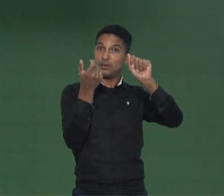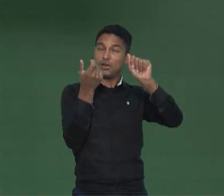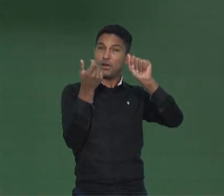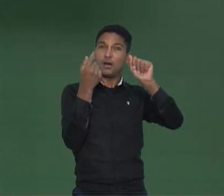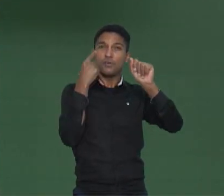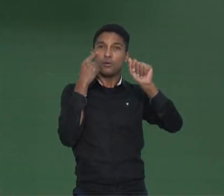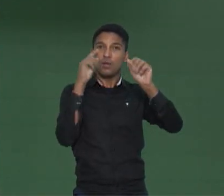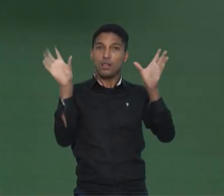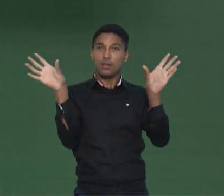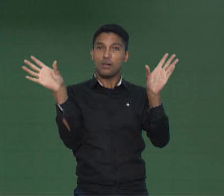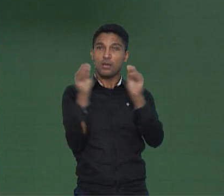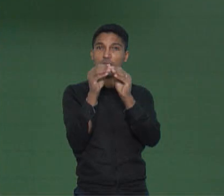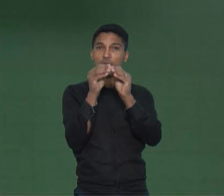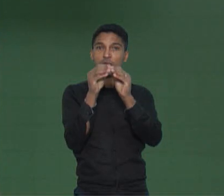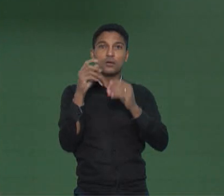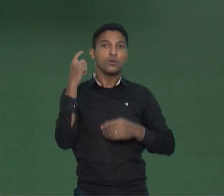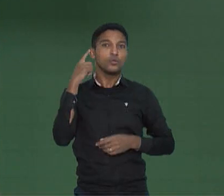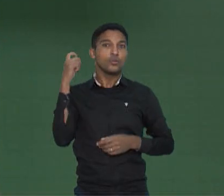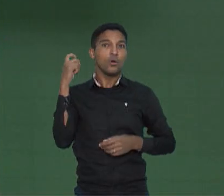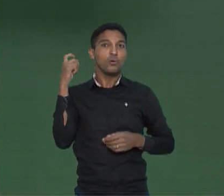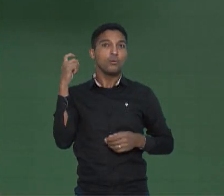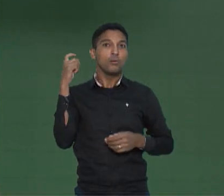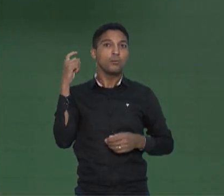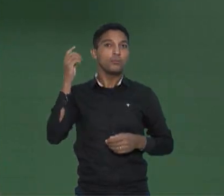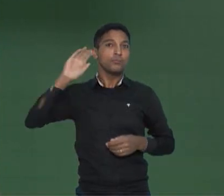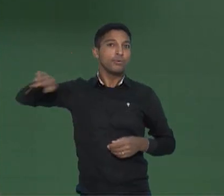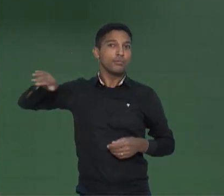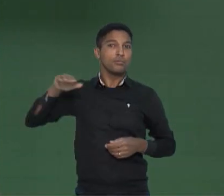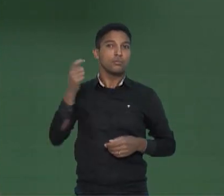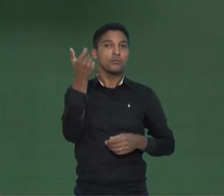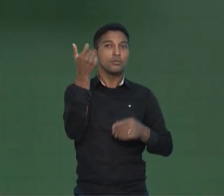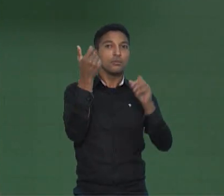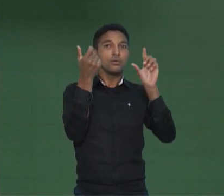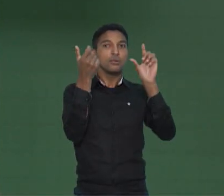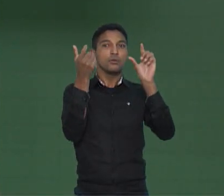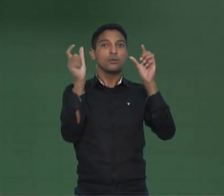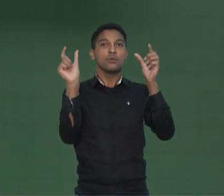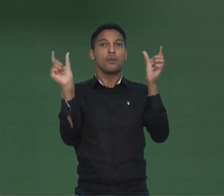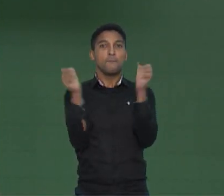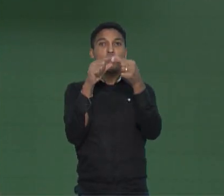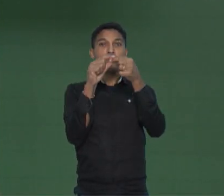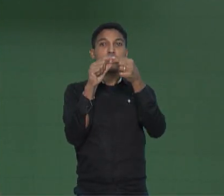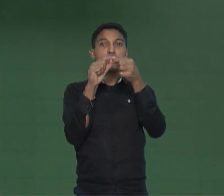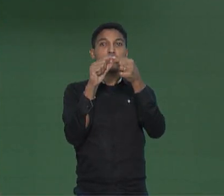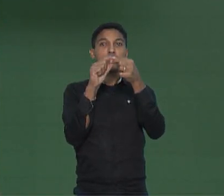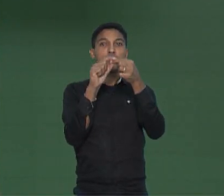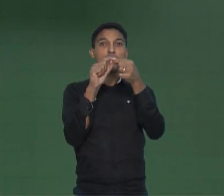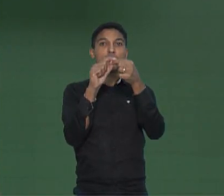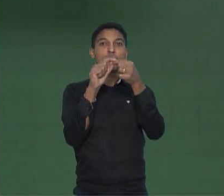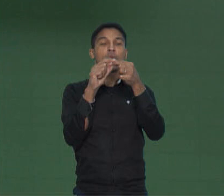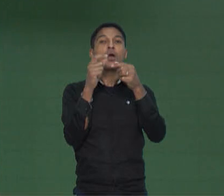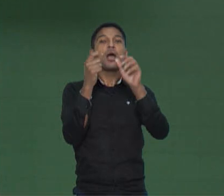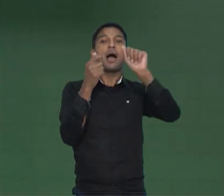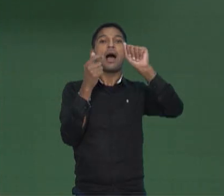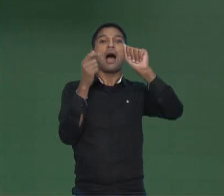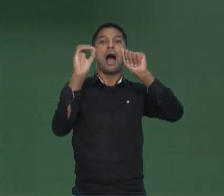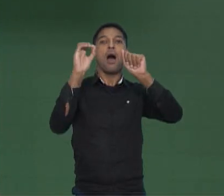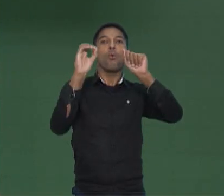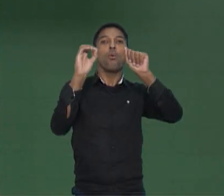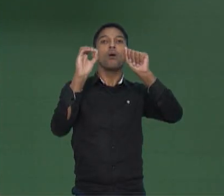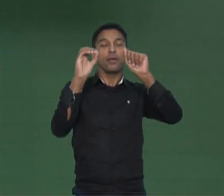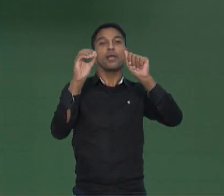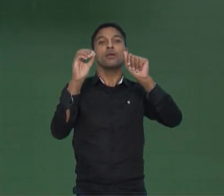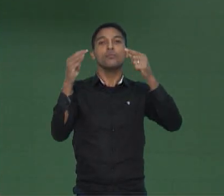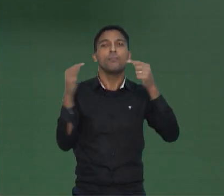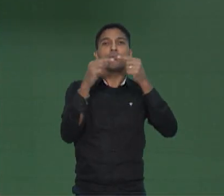preposição a. Letra B. Vocês gostam de filmes de comédia. O verbo gostar exigiu a